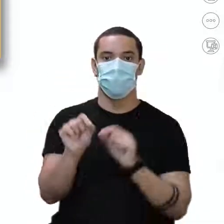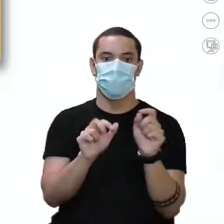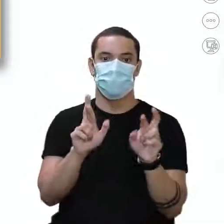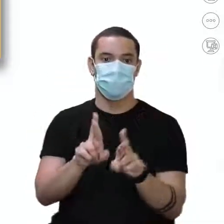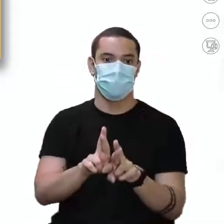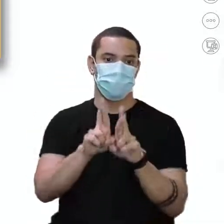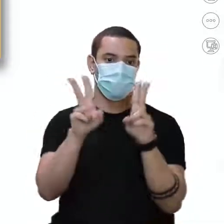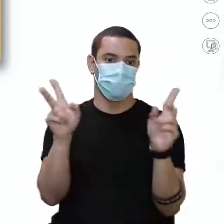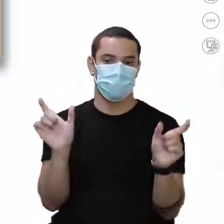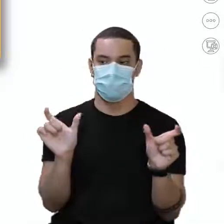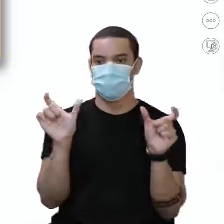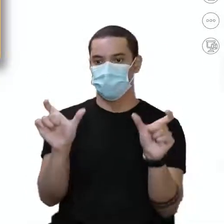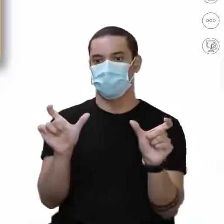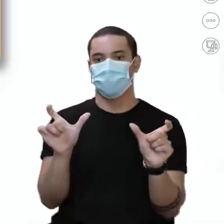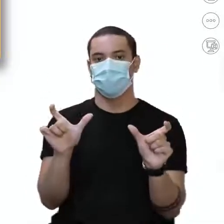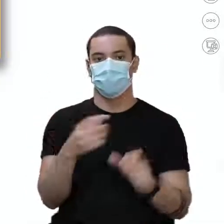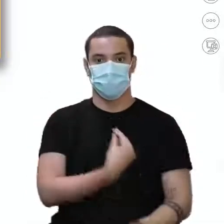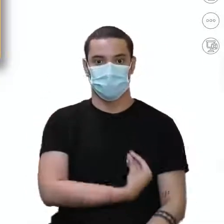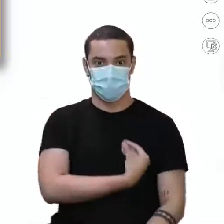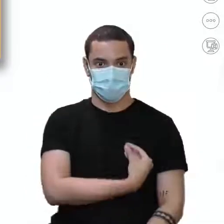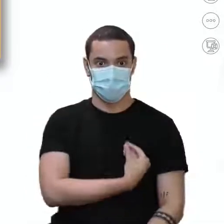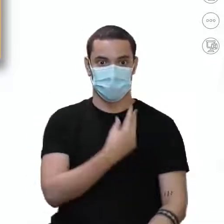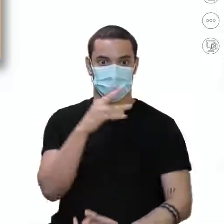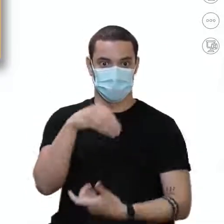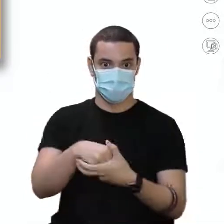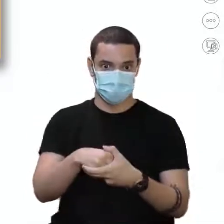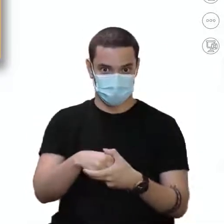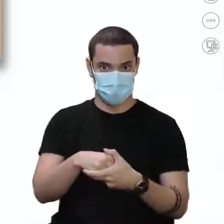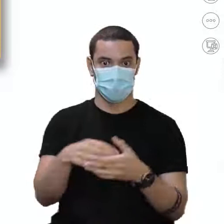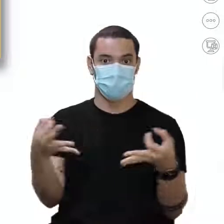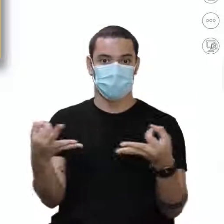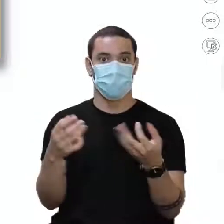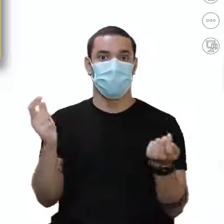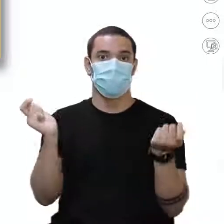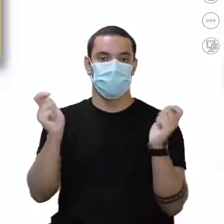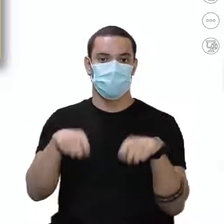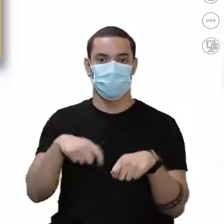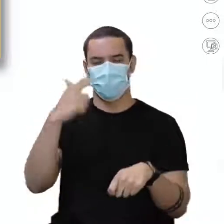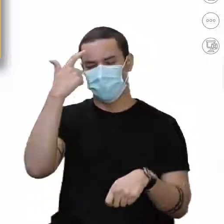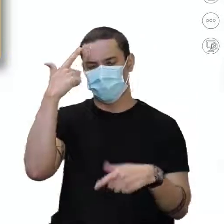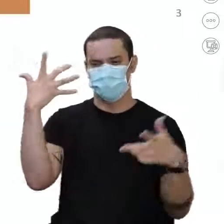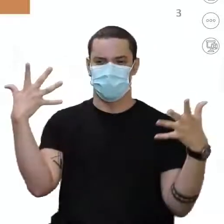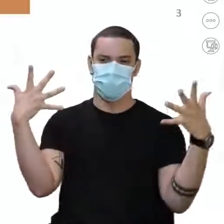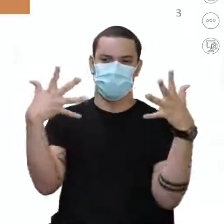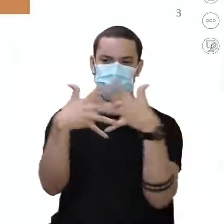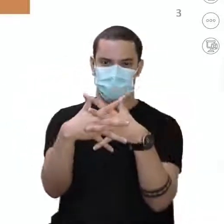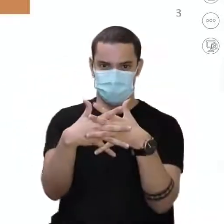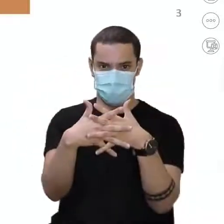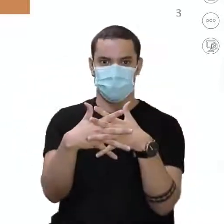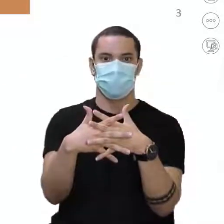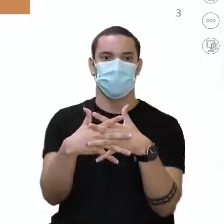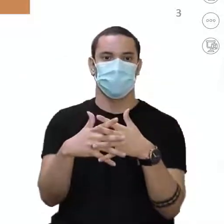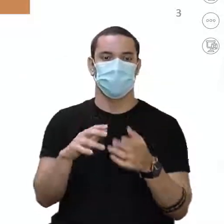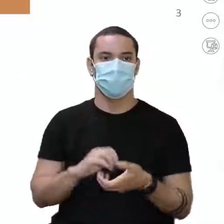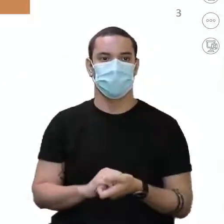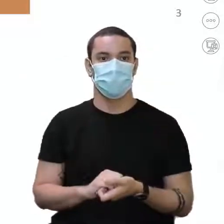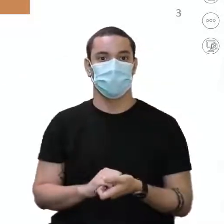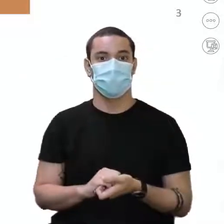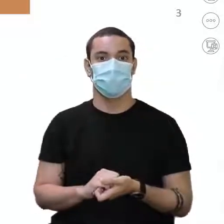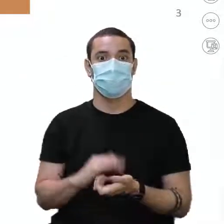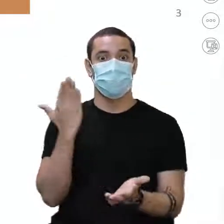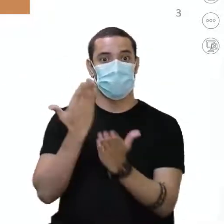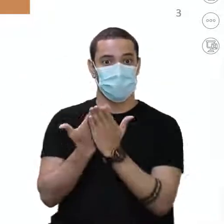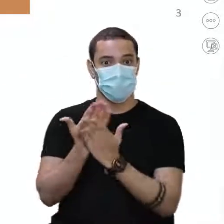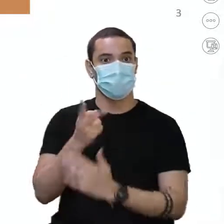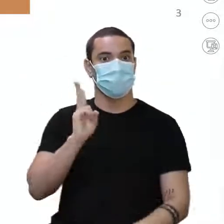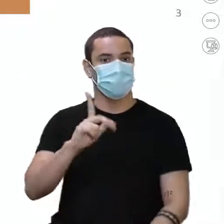duas quando elas são usadas no presente perfeito, porque pode haver uma confusão. E aí a gente segue porque toda aula tem uma